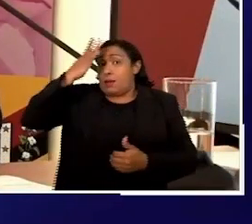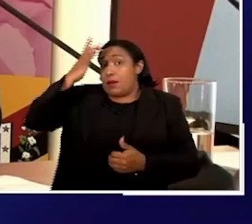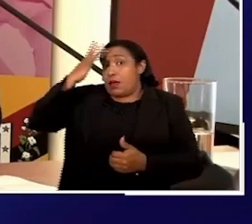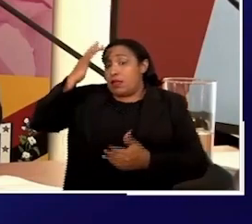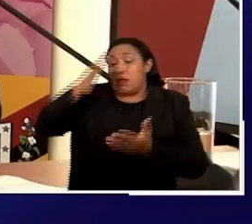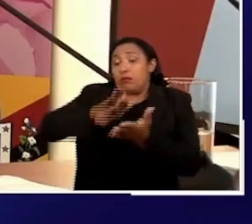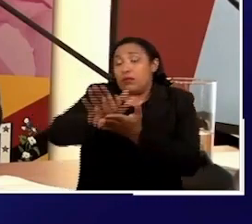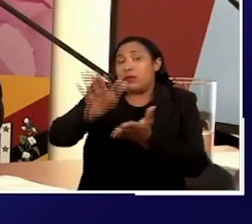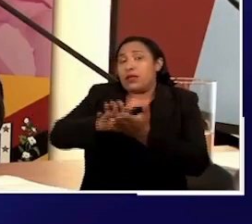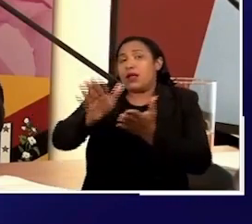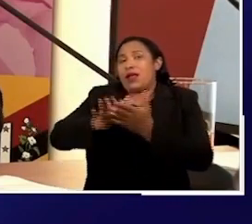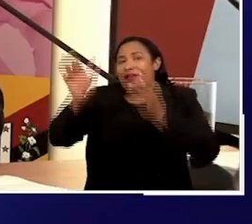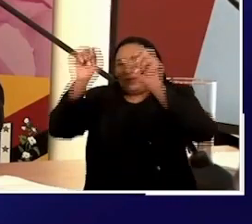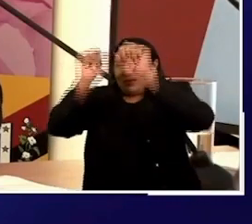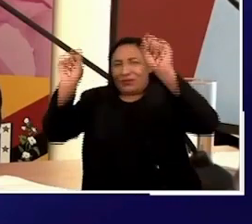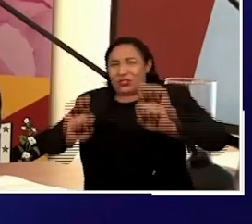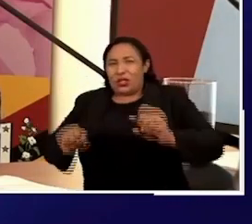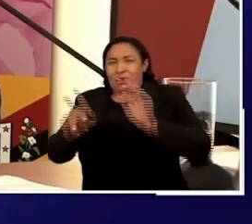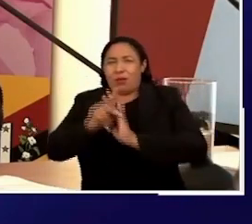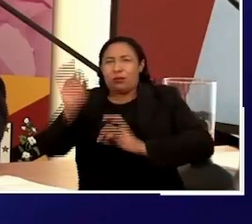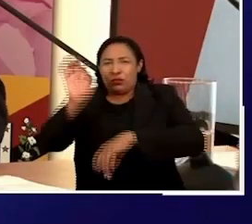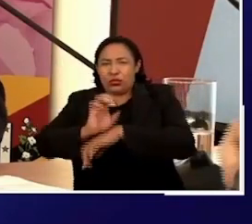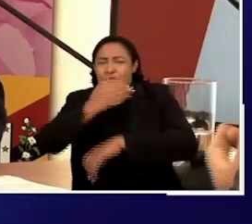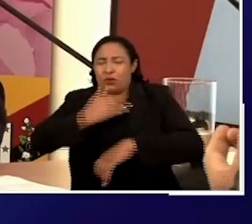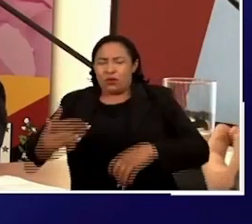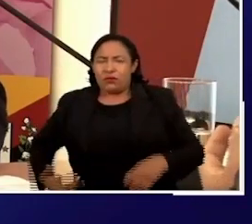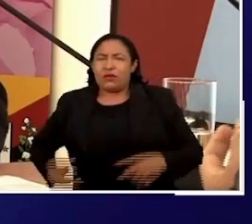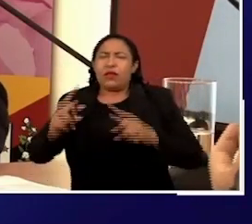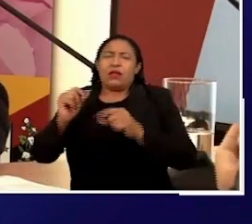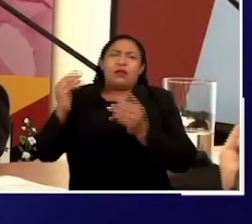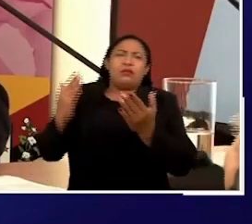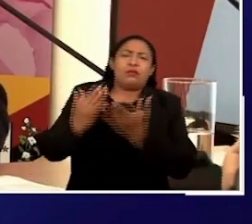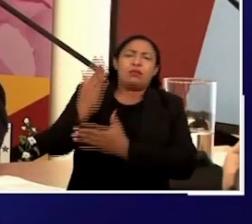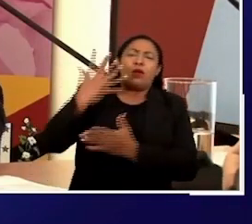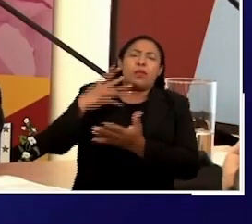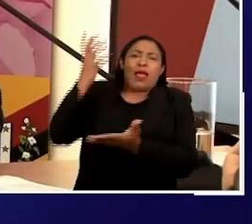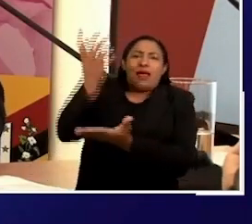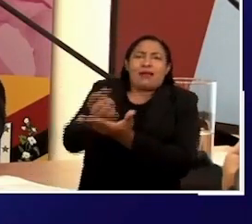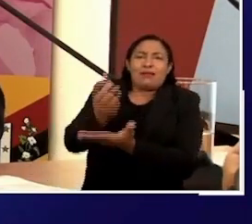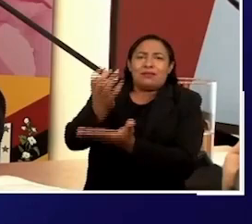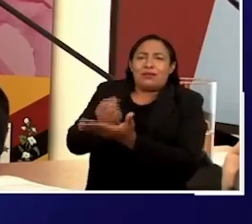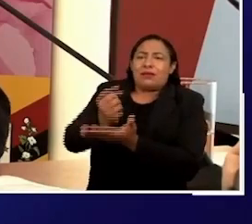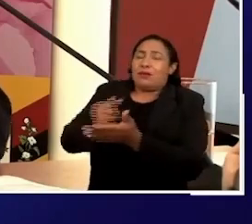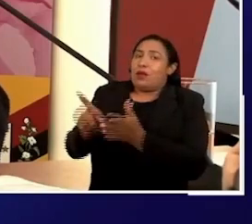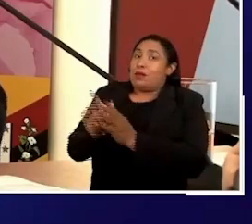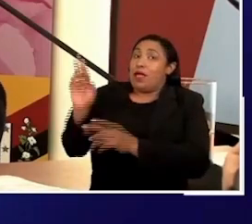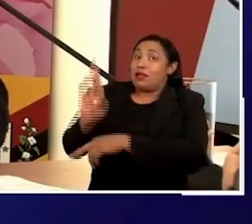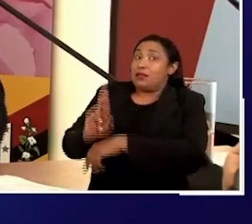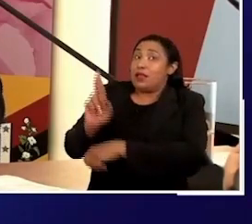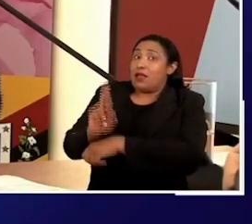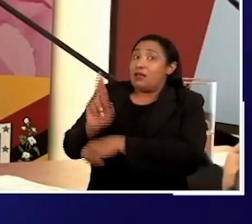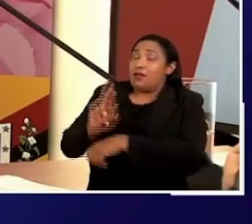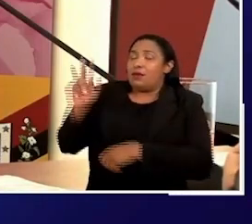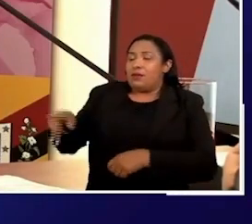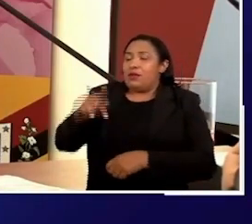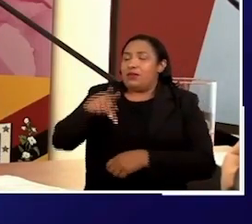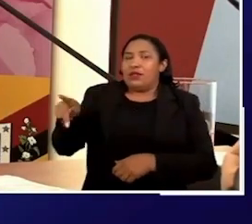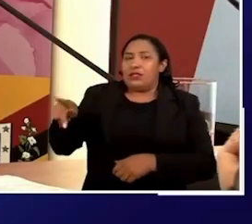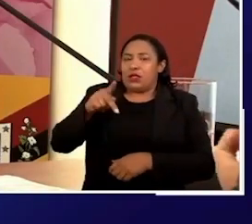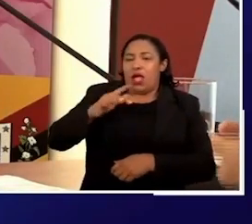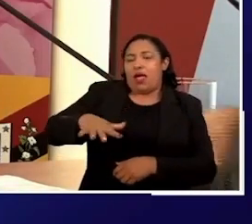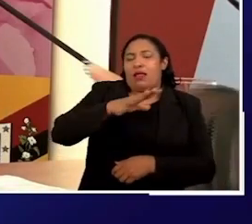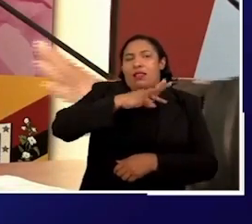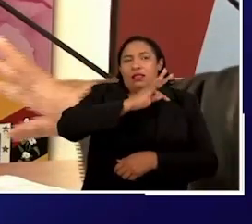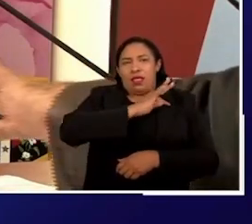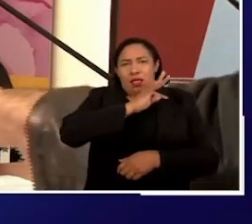estará sendo publicado o edital para o processo seletivo de formação do banco de reserva para professores da área da